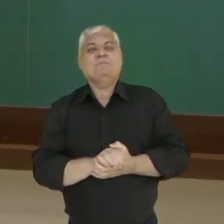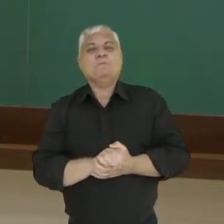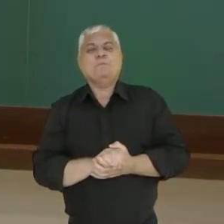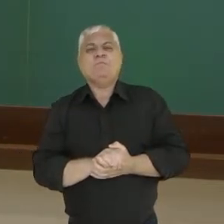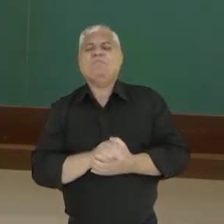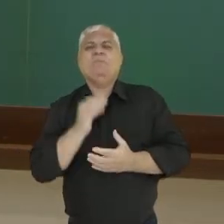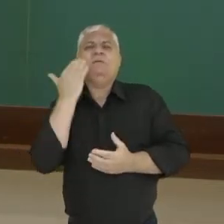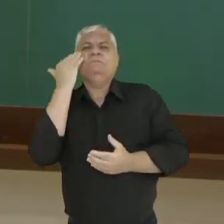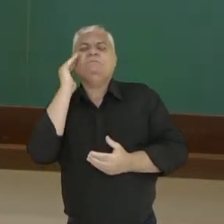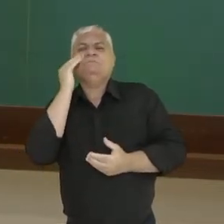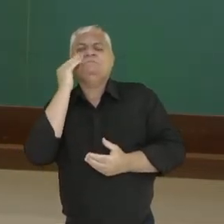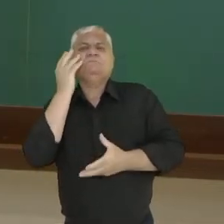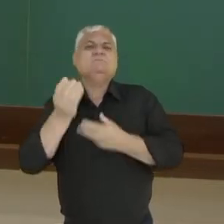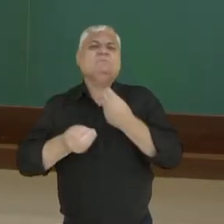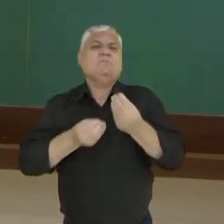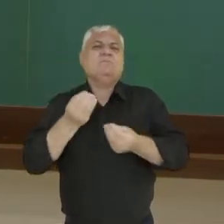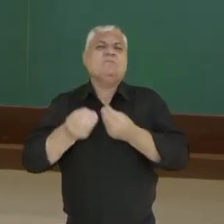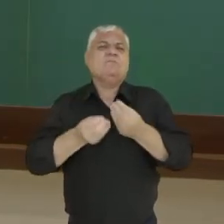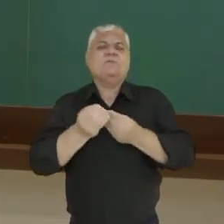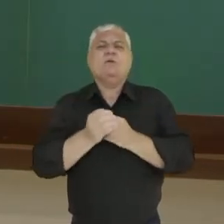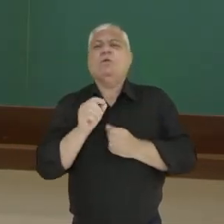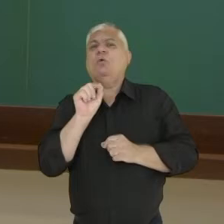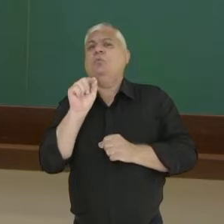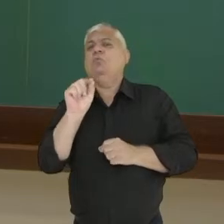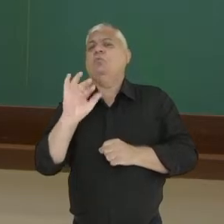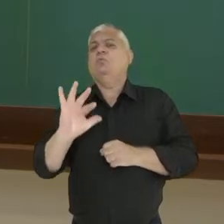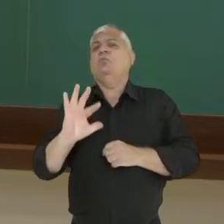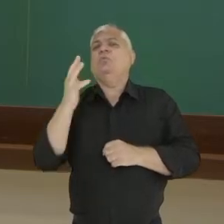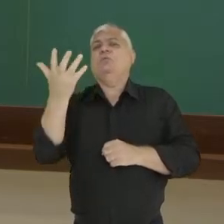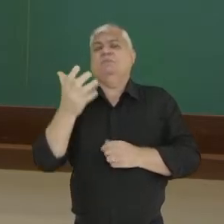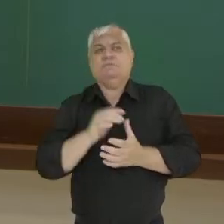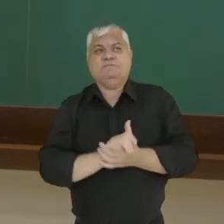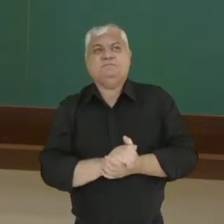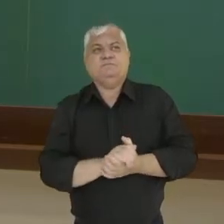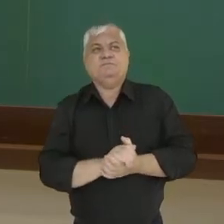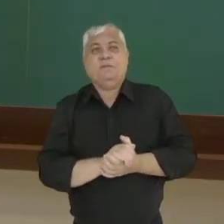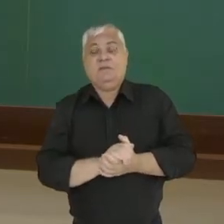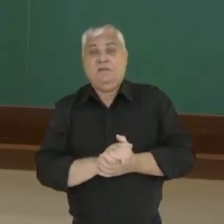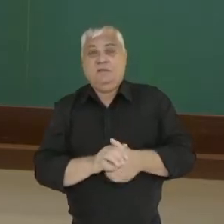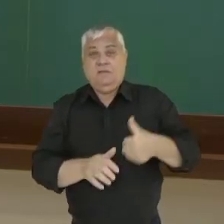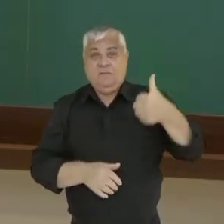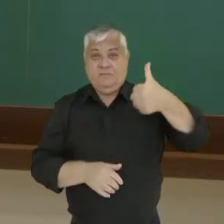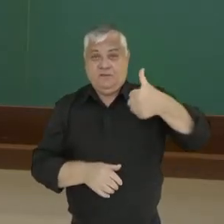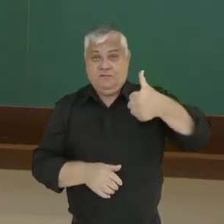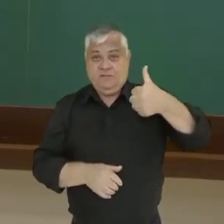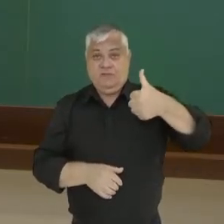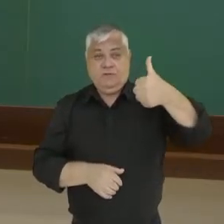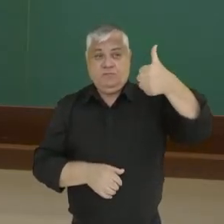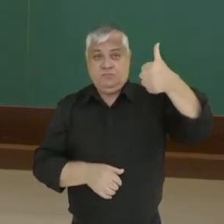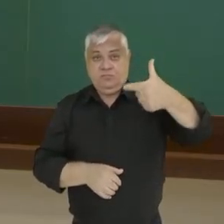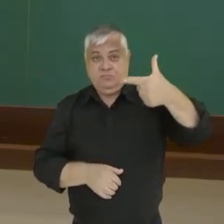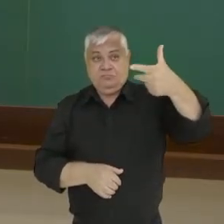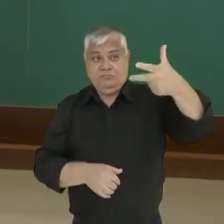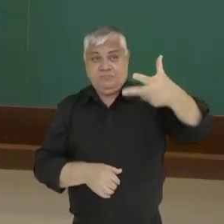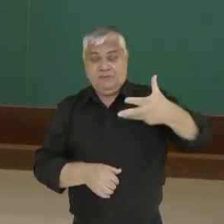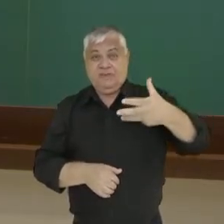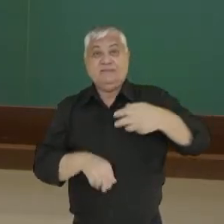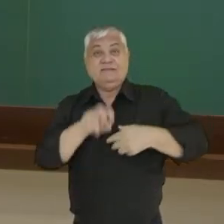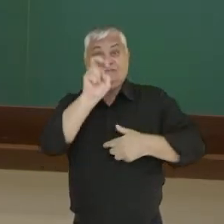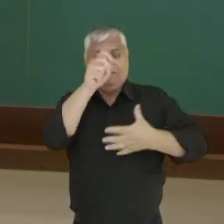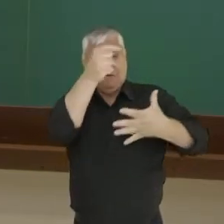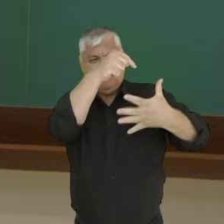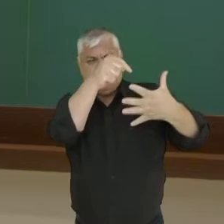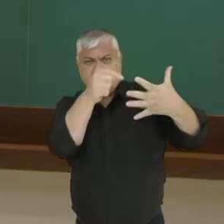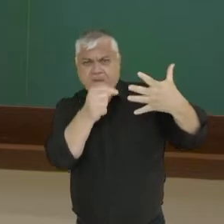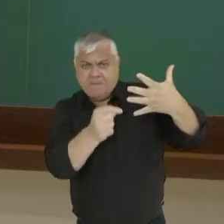Vamos entender um pouquinho agora sobre as consequências dessa definição. Então, nós temos aqui 5 casos. Eu vou falar sobre cada um